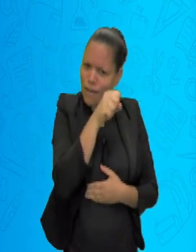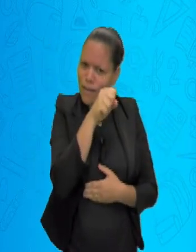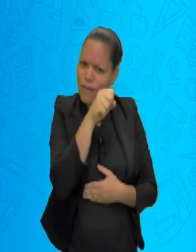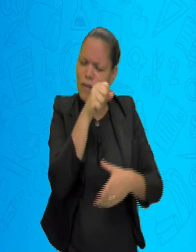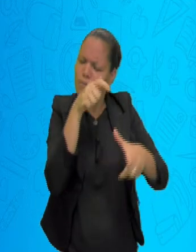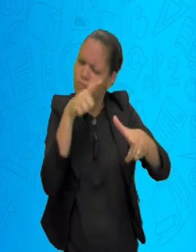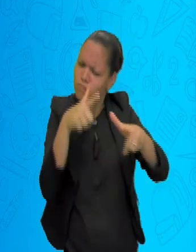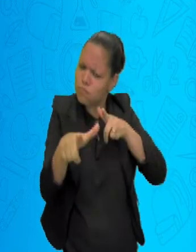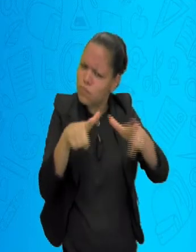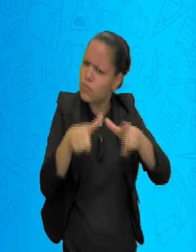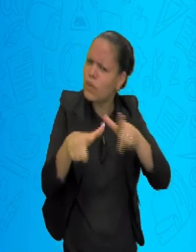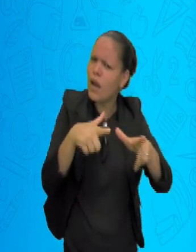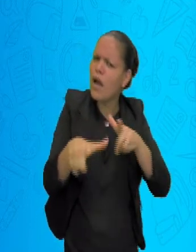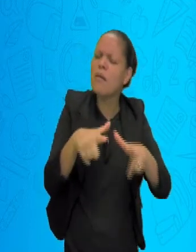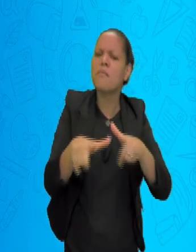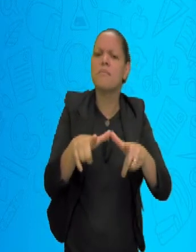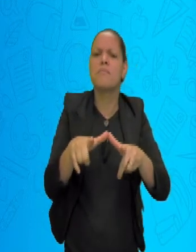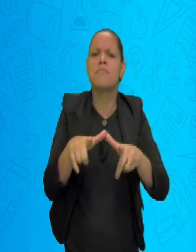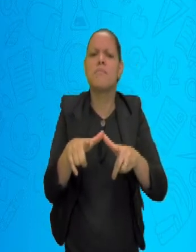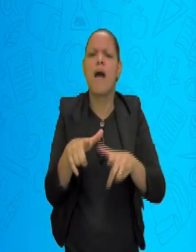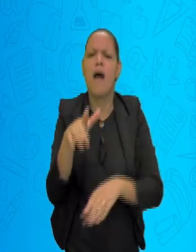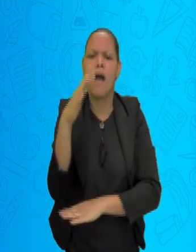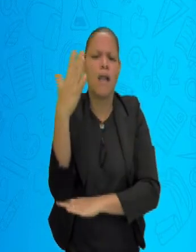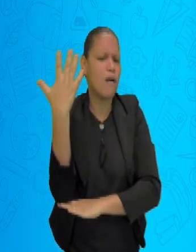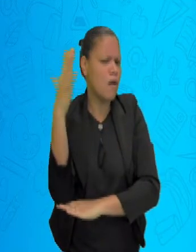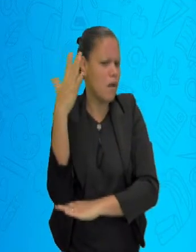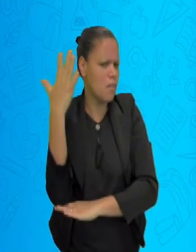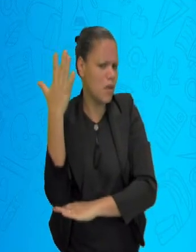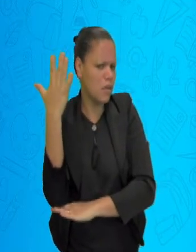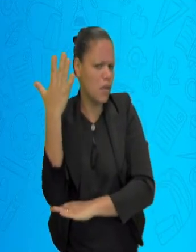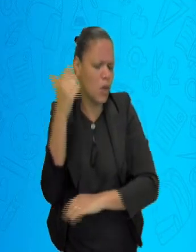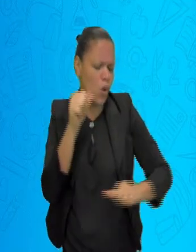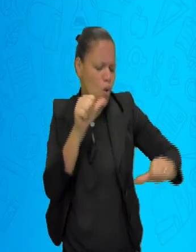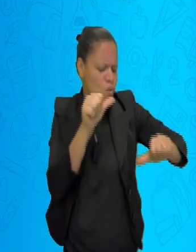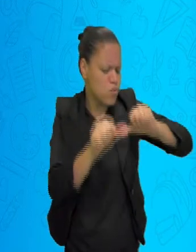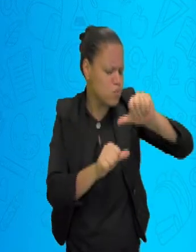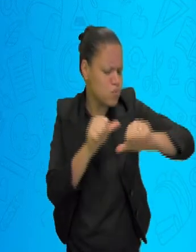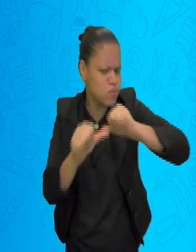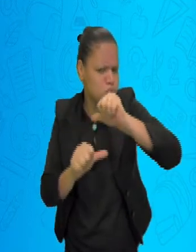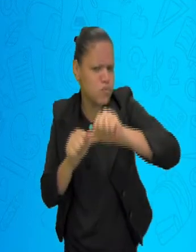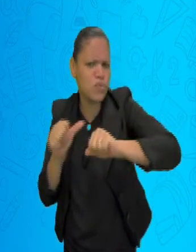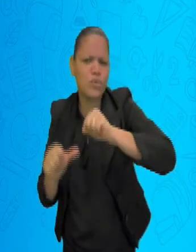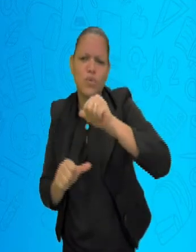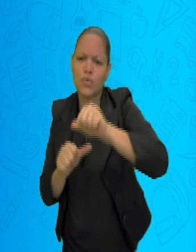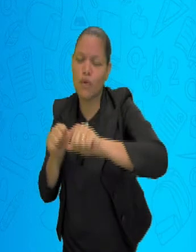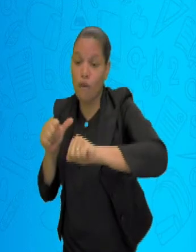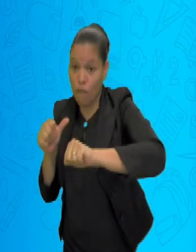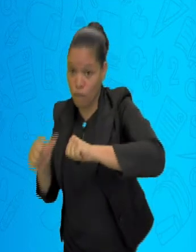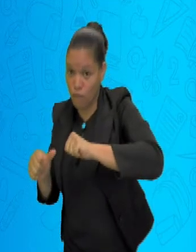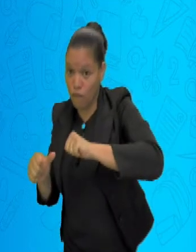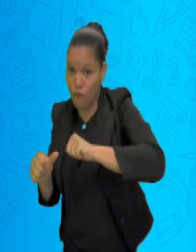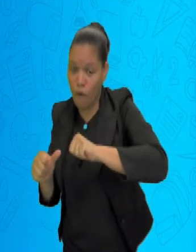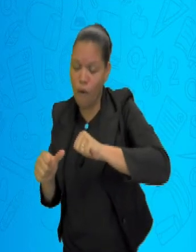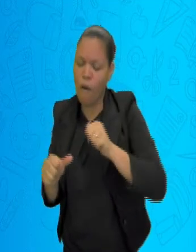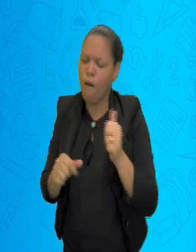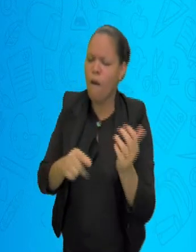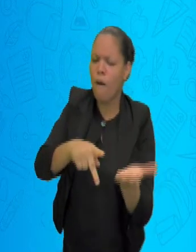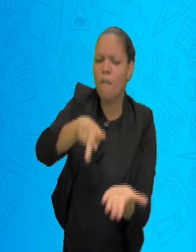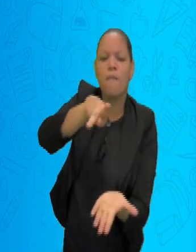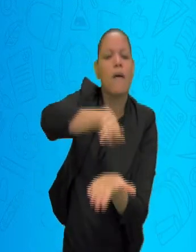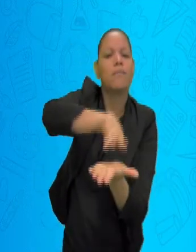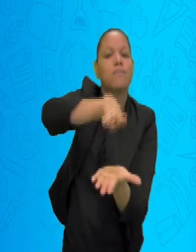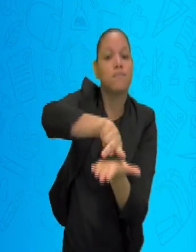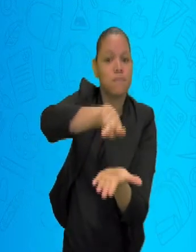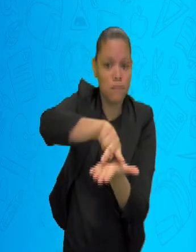guardanapo, tudo vem da celulose. Então, essa empresa que tem o processo de neutralização de celulose,